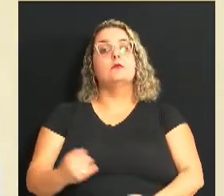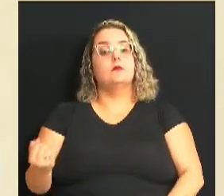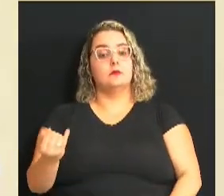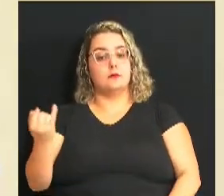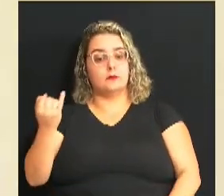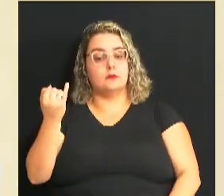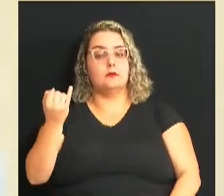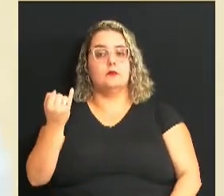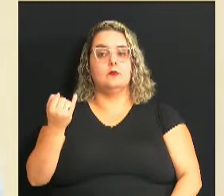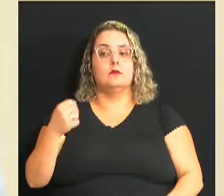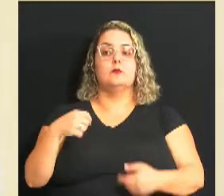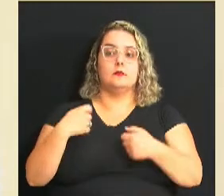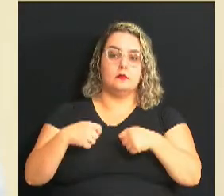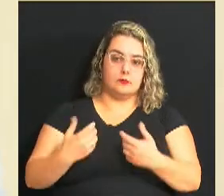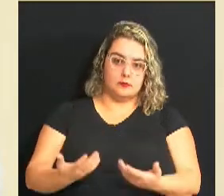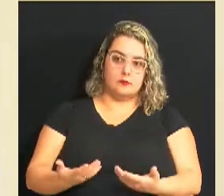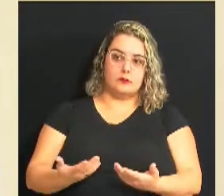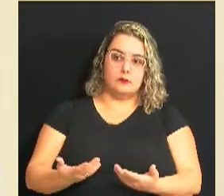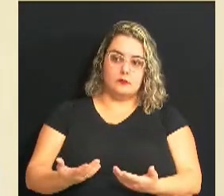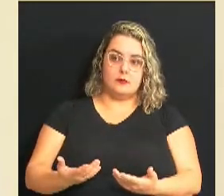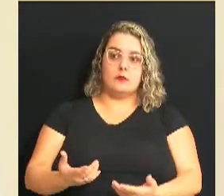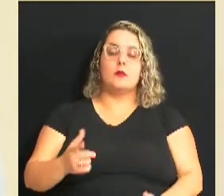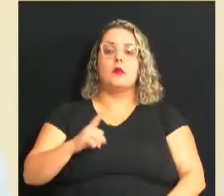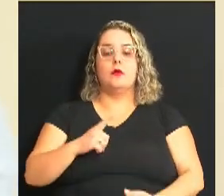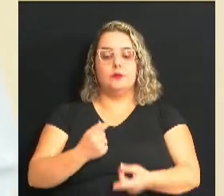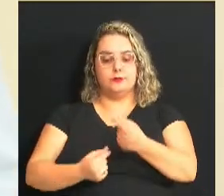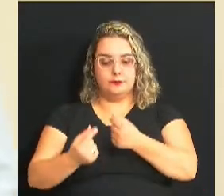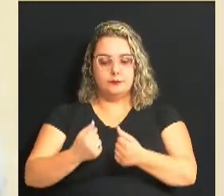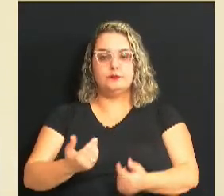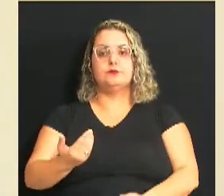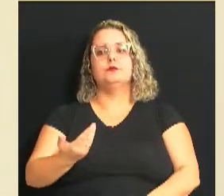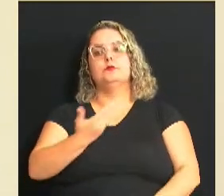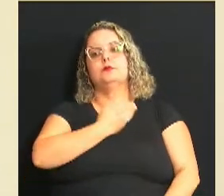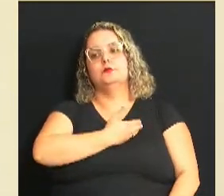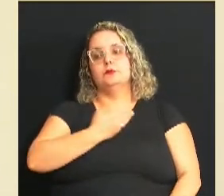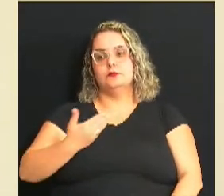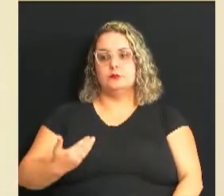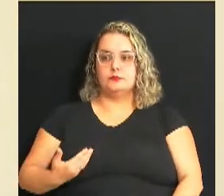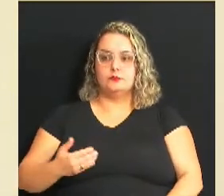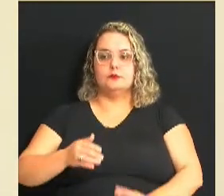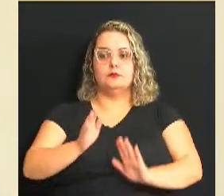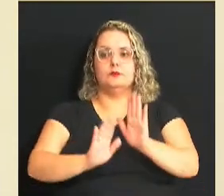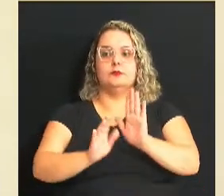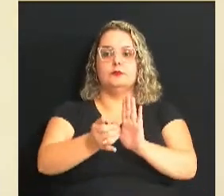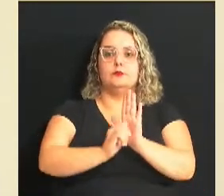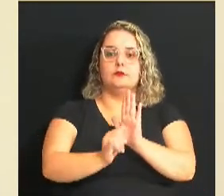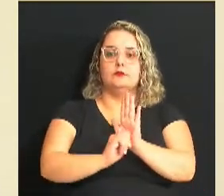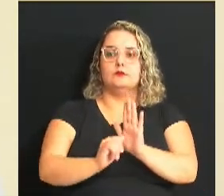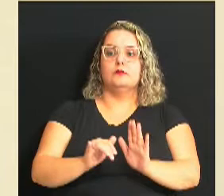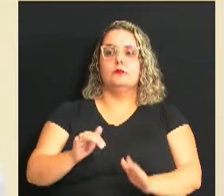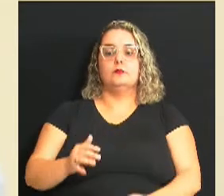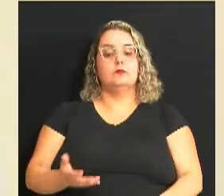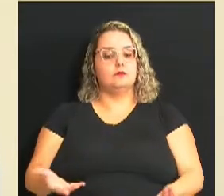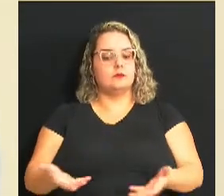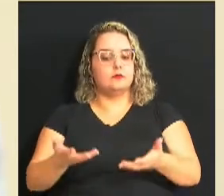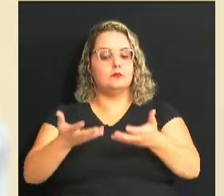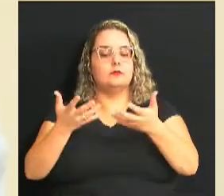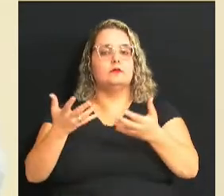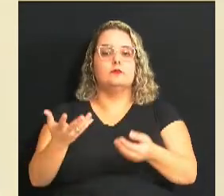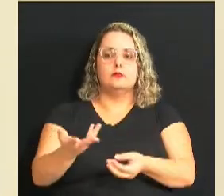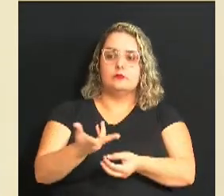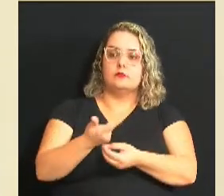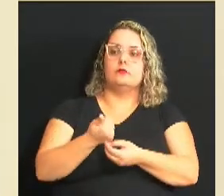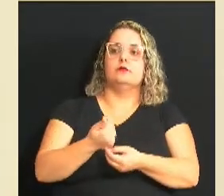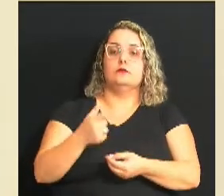ser necessária, é que existe recurso público de edital, recurso público de fomento para as artes, e é isso que a gente tem que ter